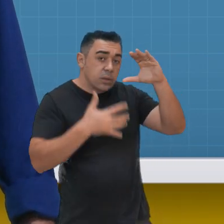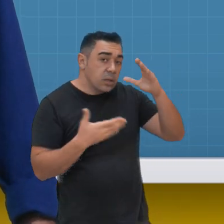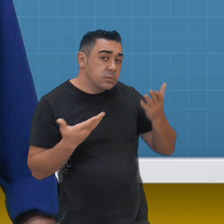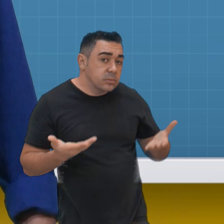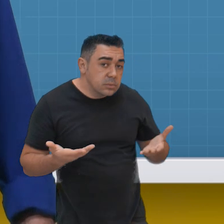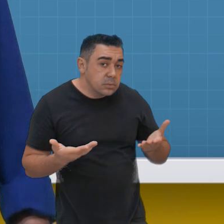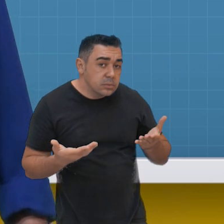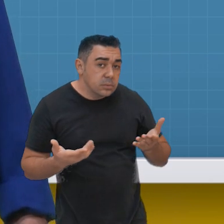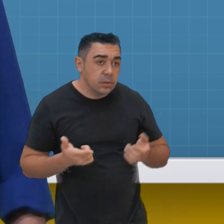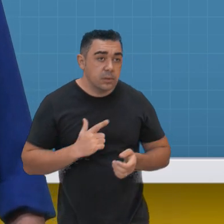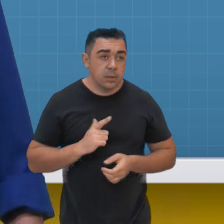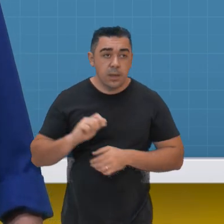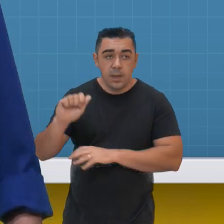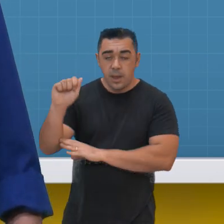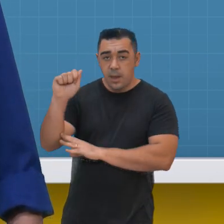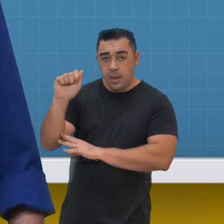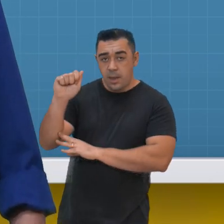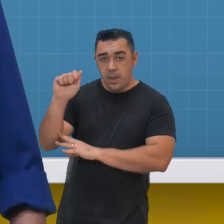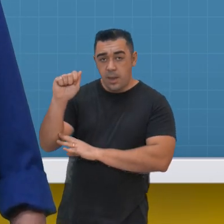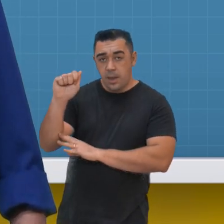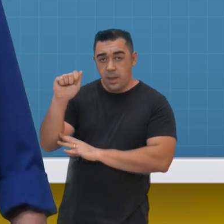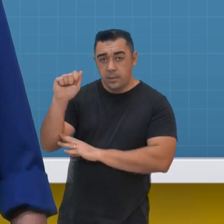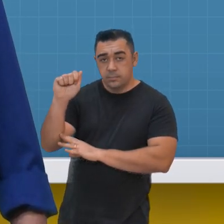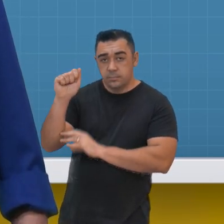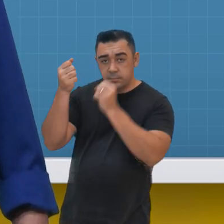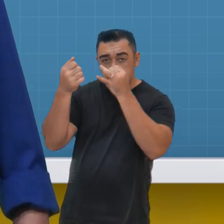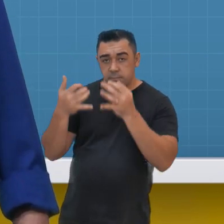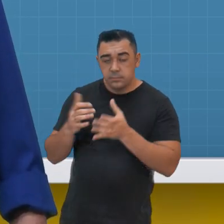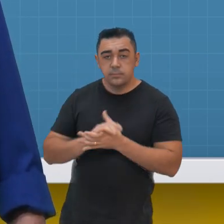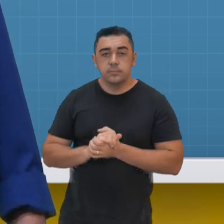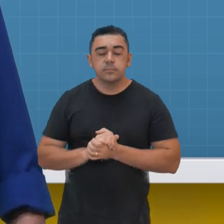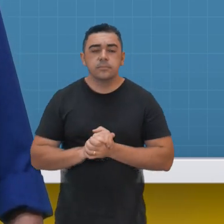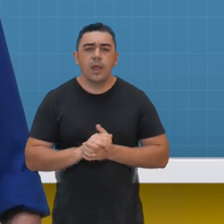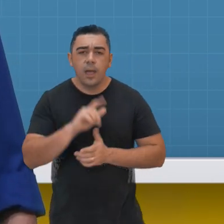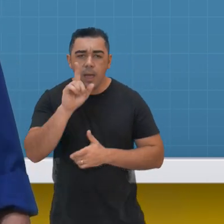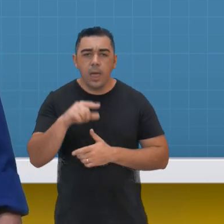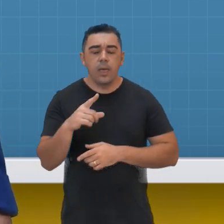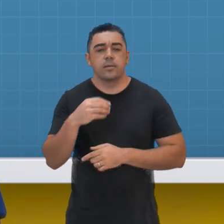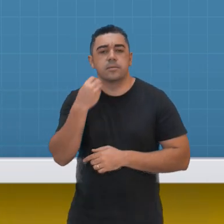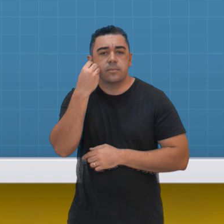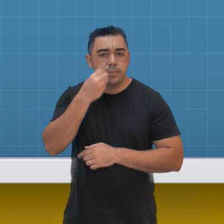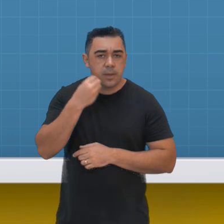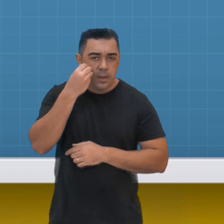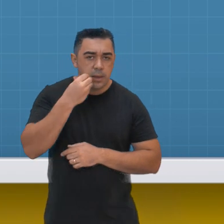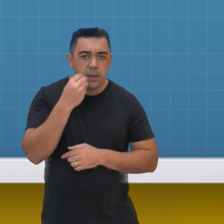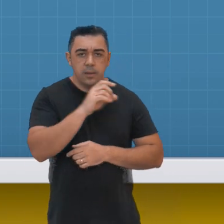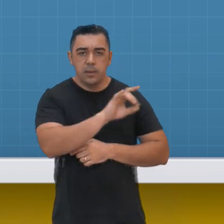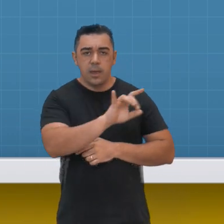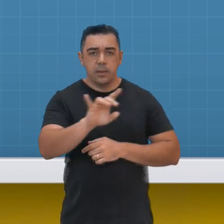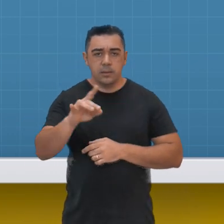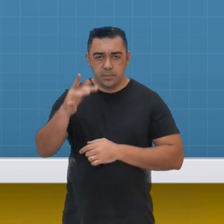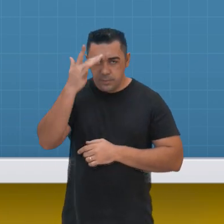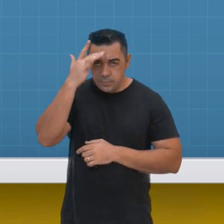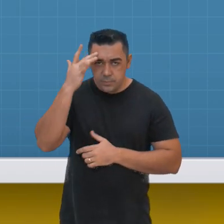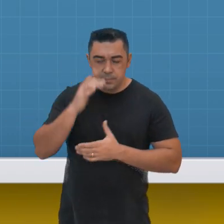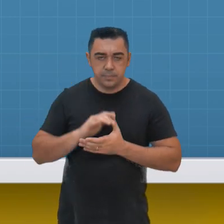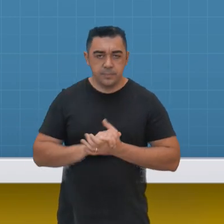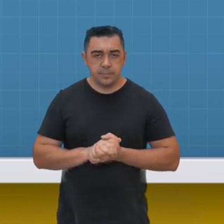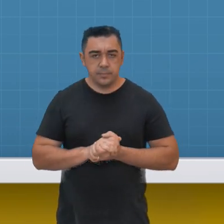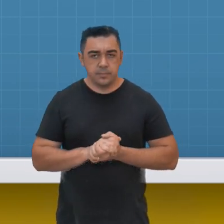provérbio? Temos a letra A, que diz assim: nascem das vivências das